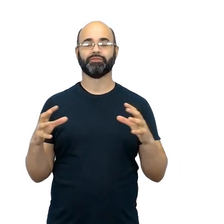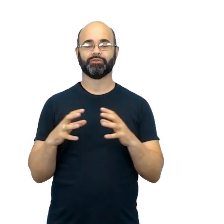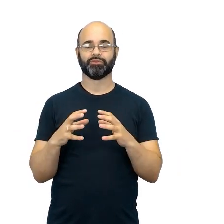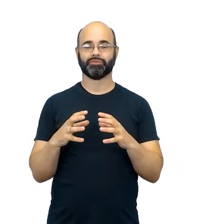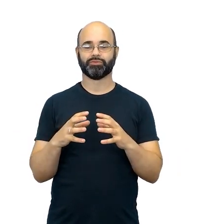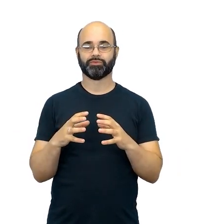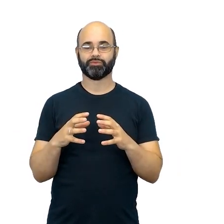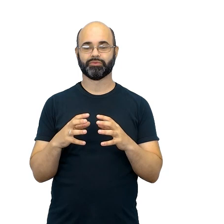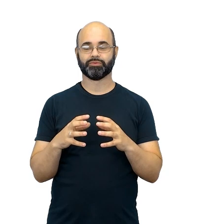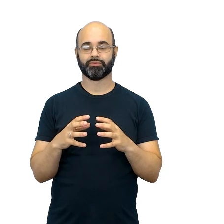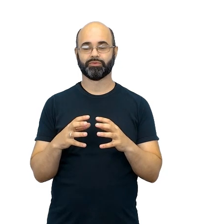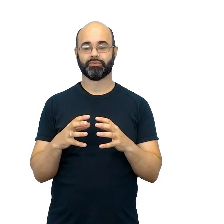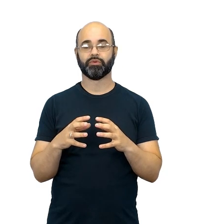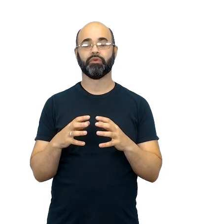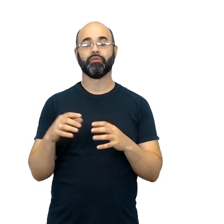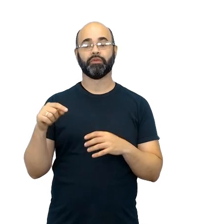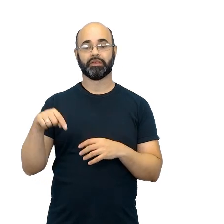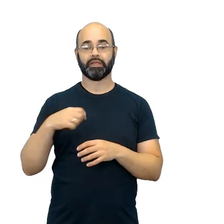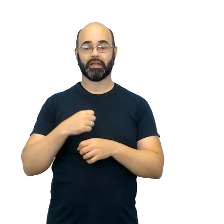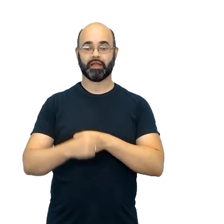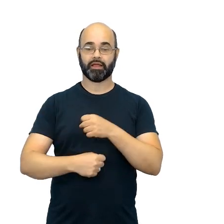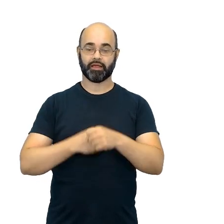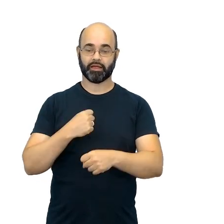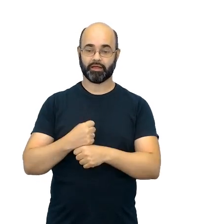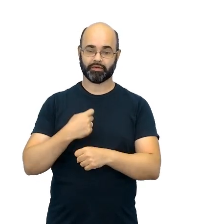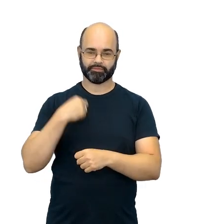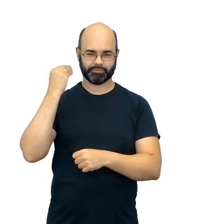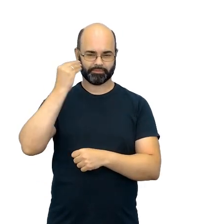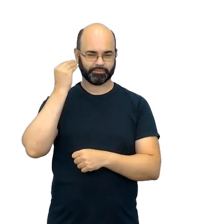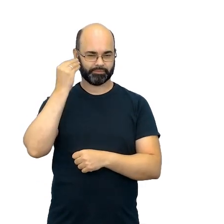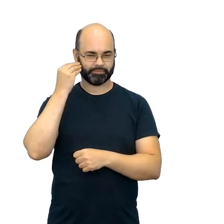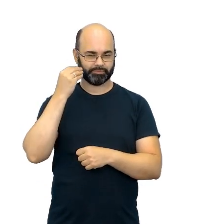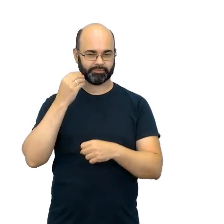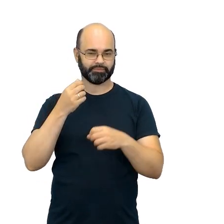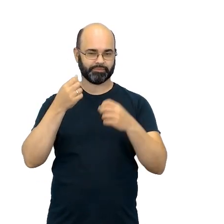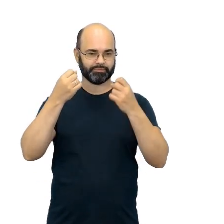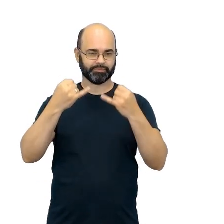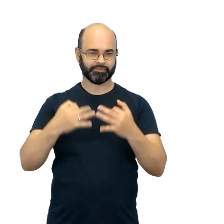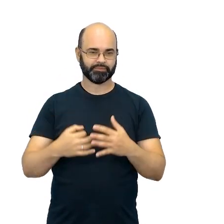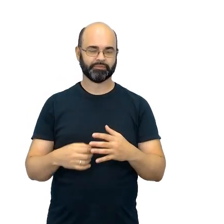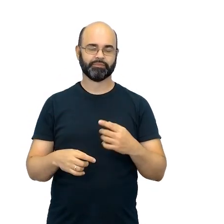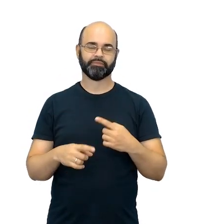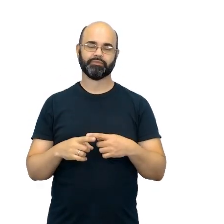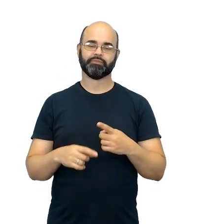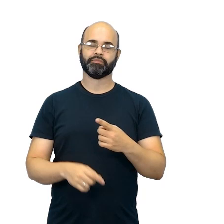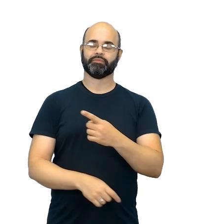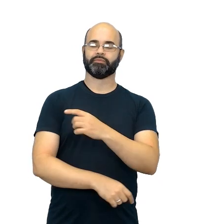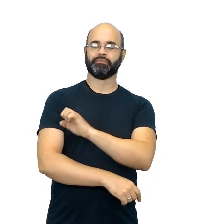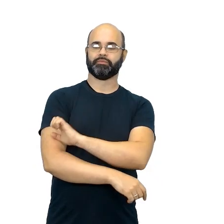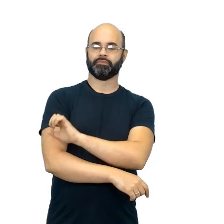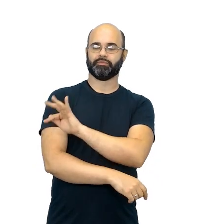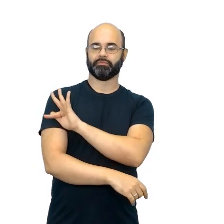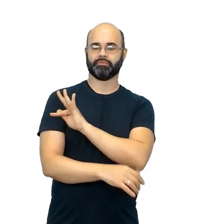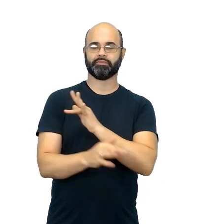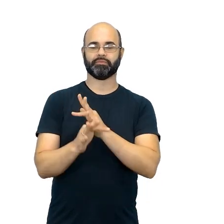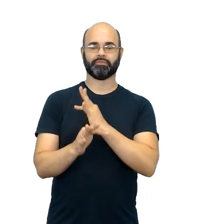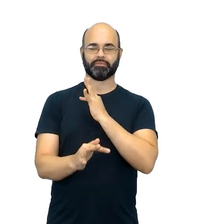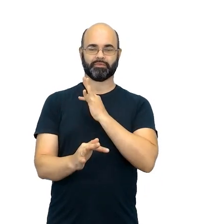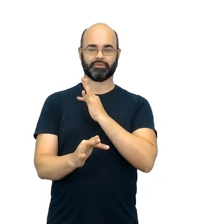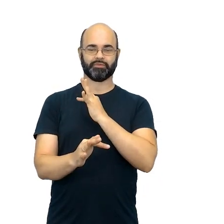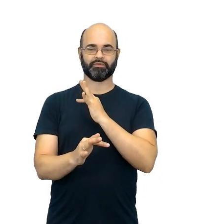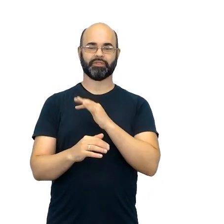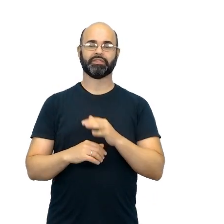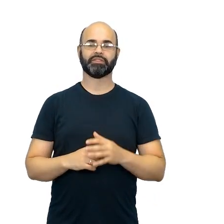que acontece esse ano lá comigo. Eu estou no ensino fundamental, não é física, então um exemplo vai